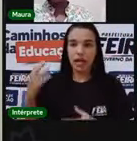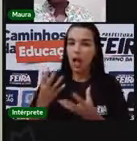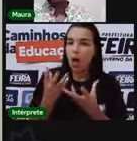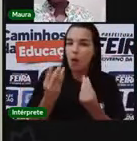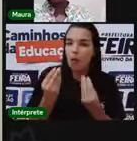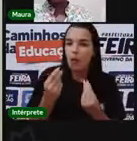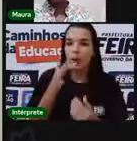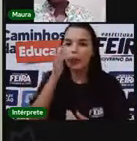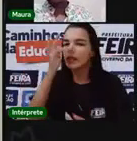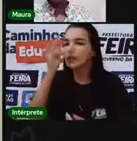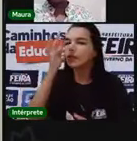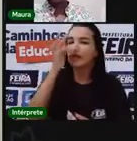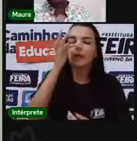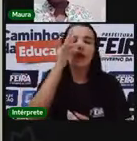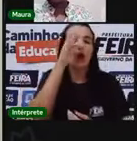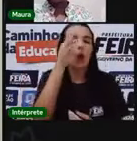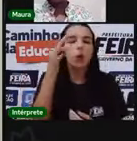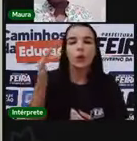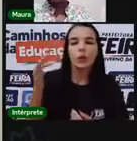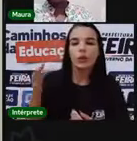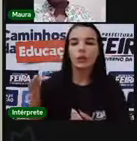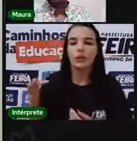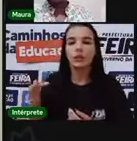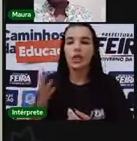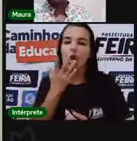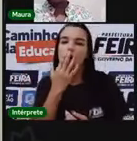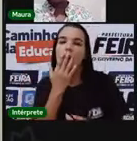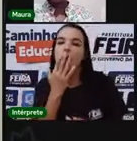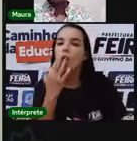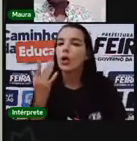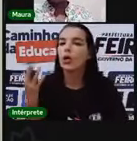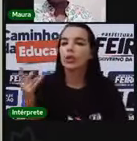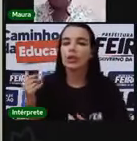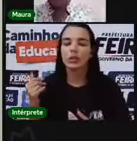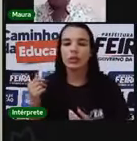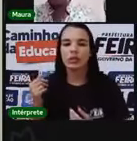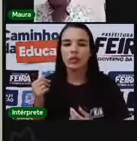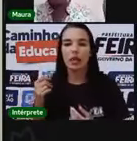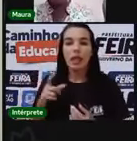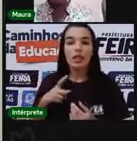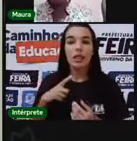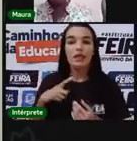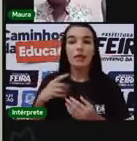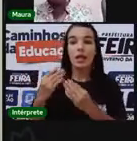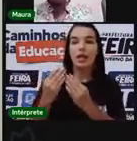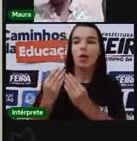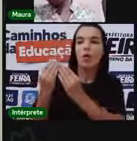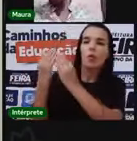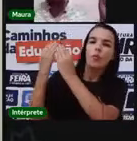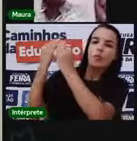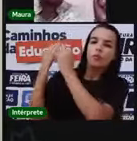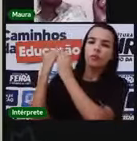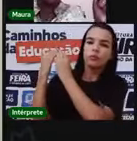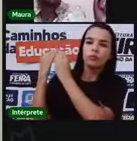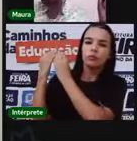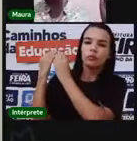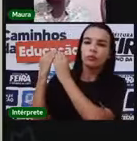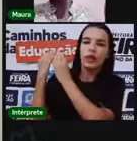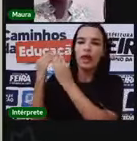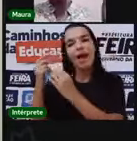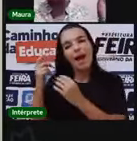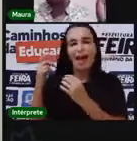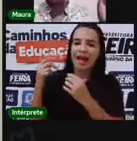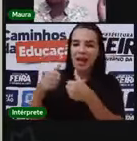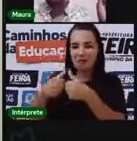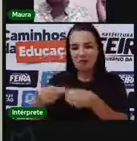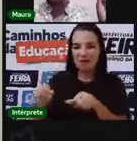tá certo? Floral. E ao fundo, eu queria muito dizer desse fundo, eu fico assim mexendo a cabeça, tá